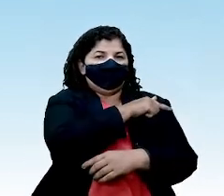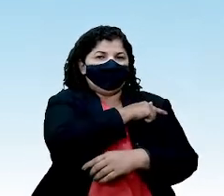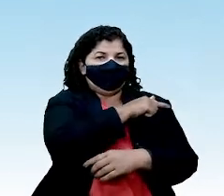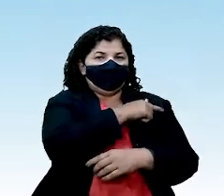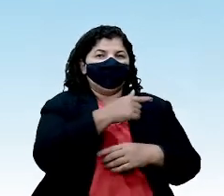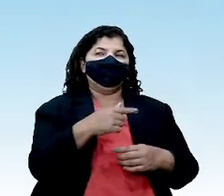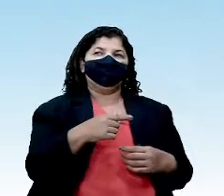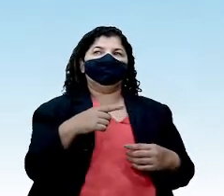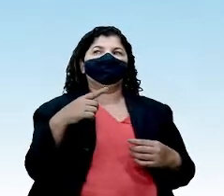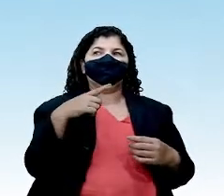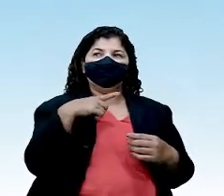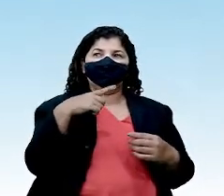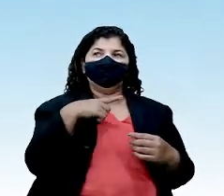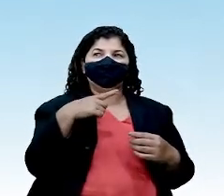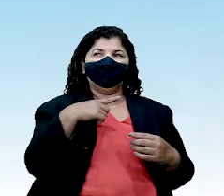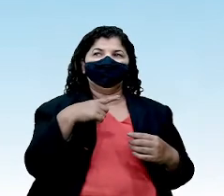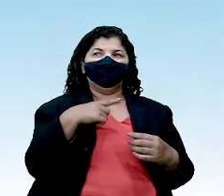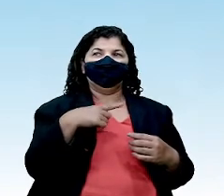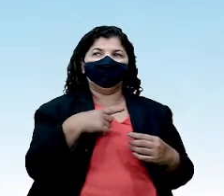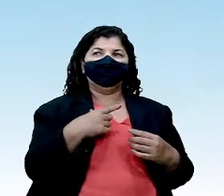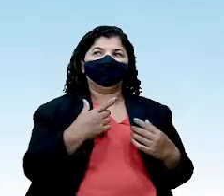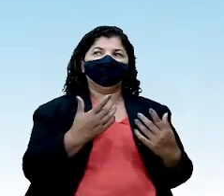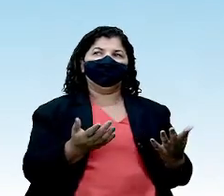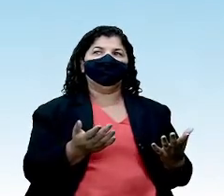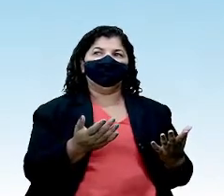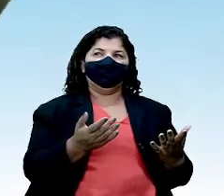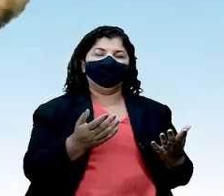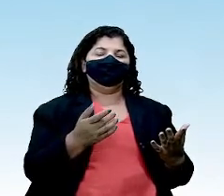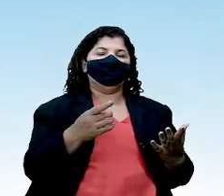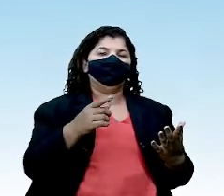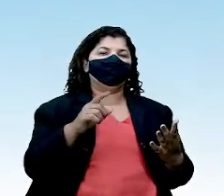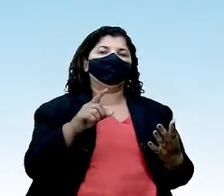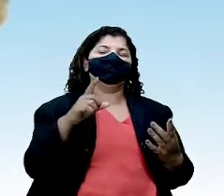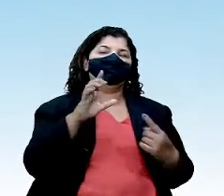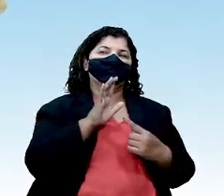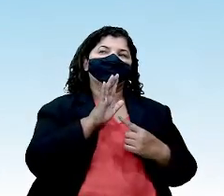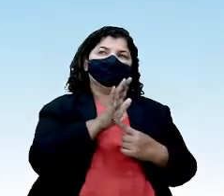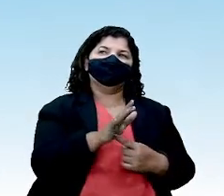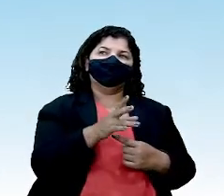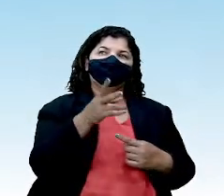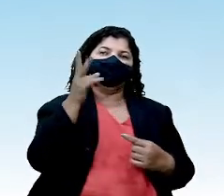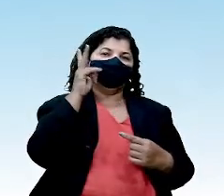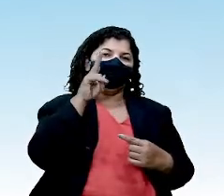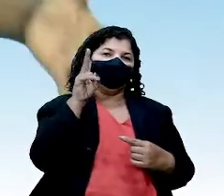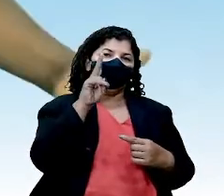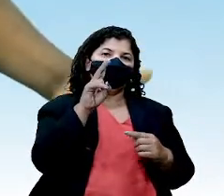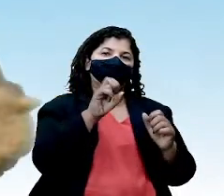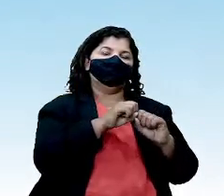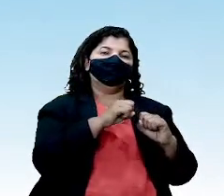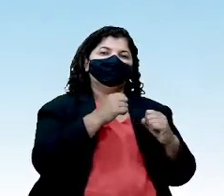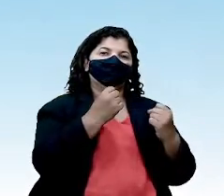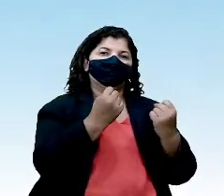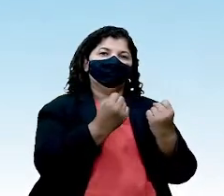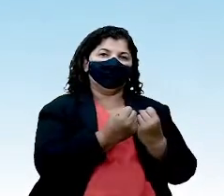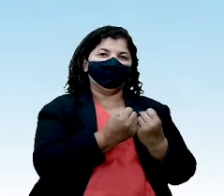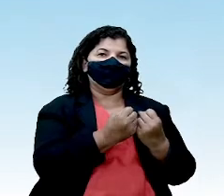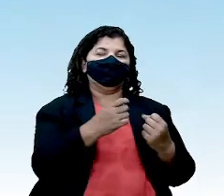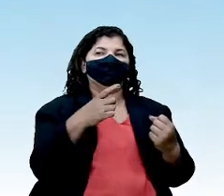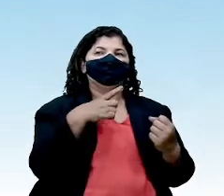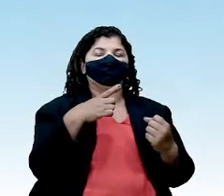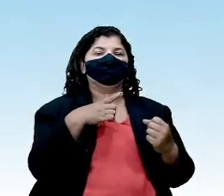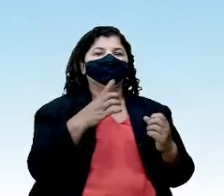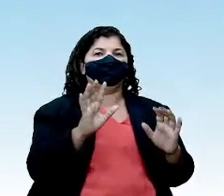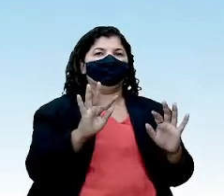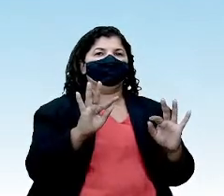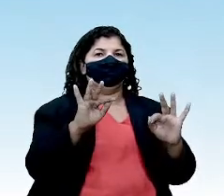né, Júnior, Alfredo, né? Então, História e Sociedade, Cidadania. E aqui nós terminamos a nossa aula de História.